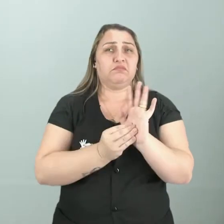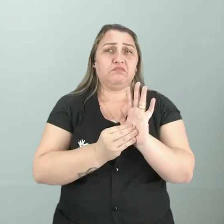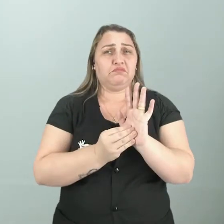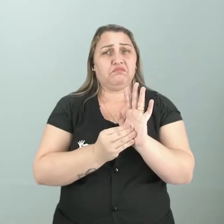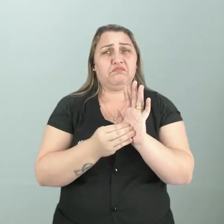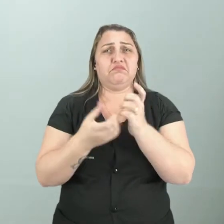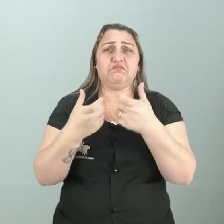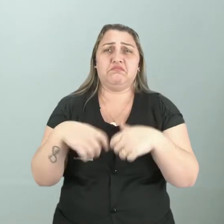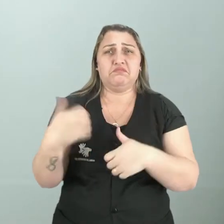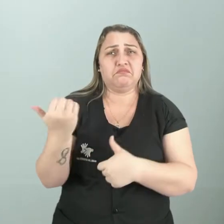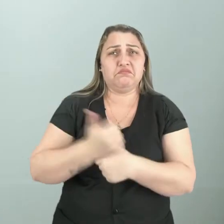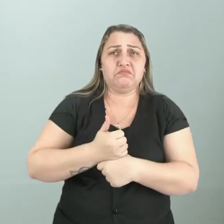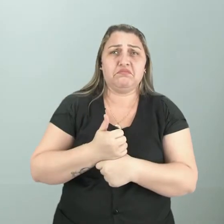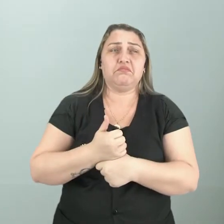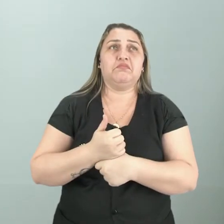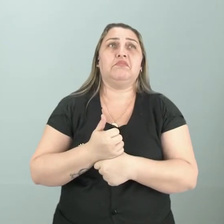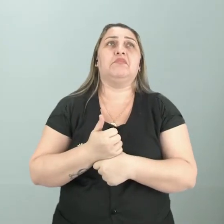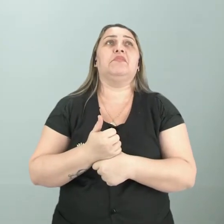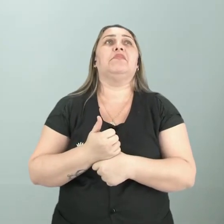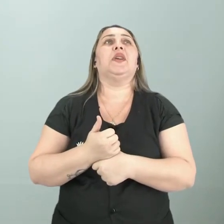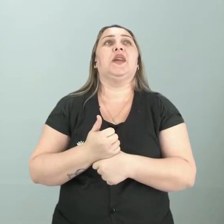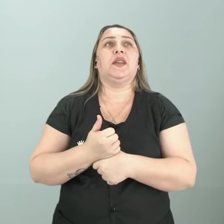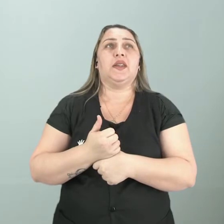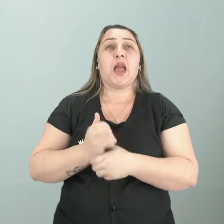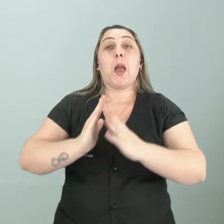lugar? Ele vai colocando